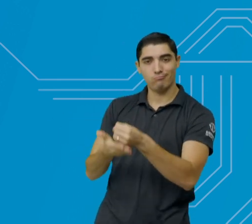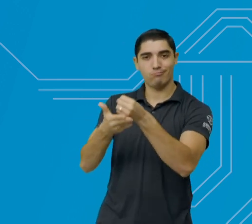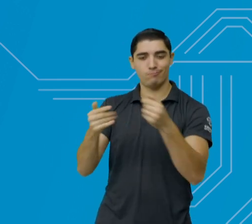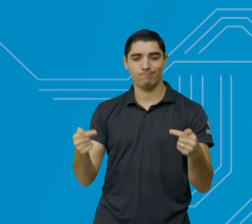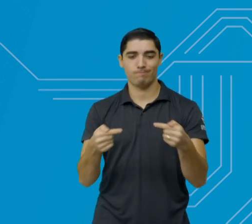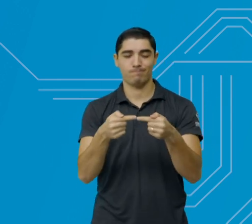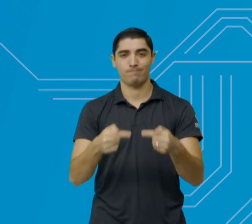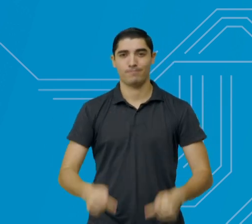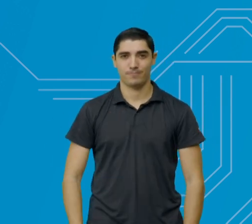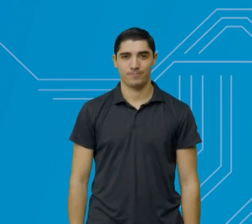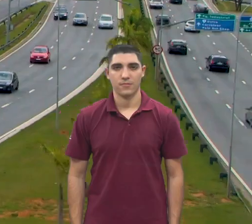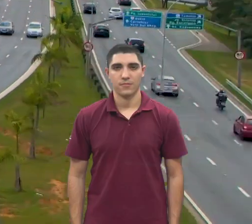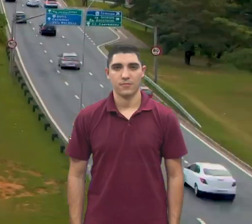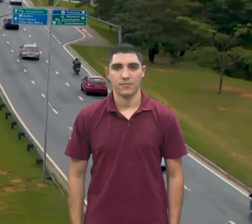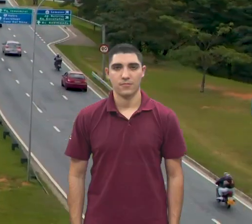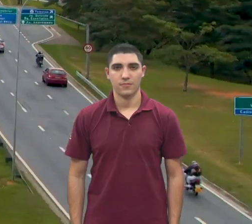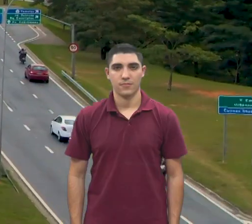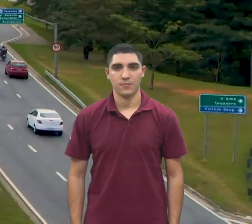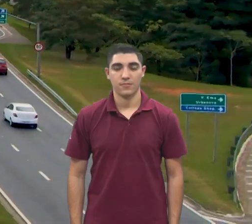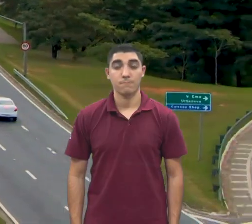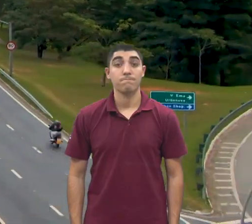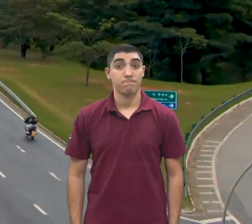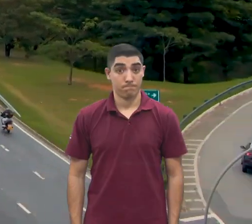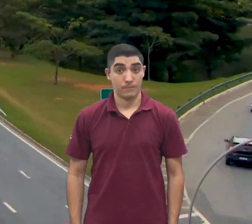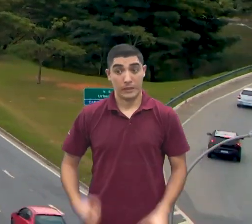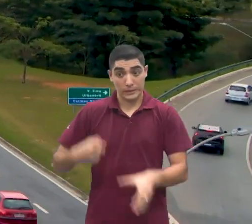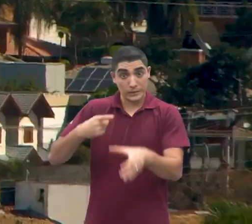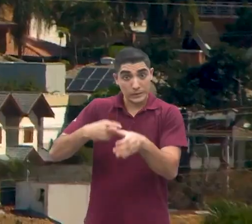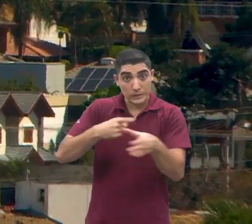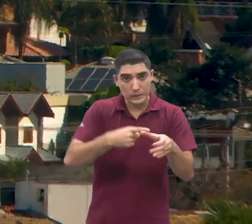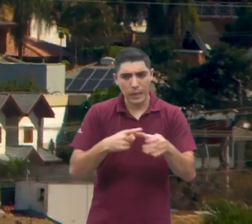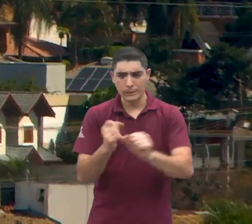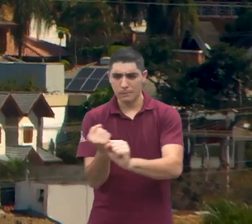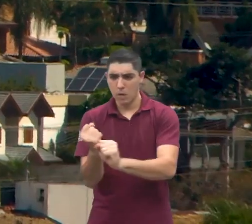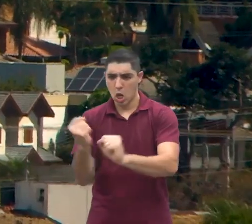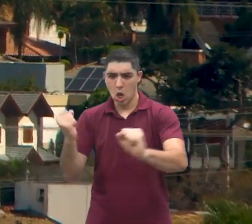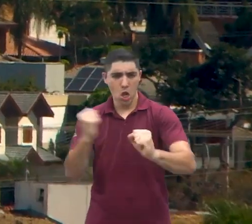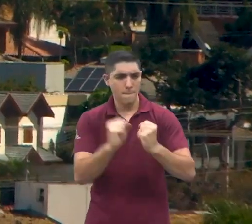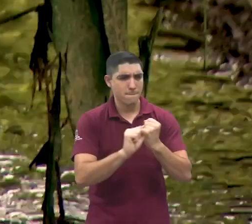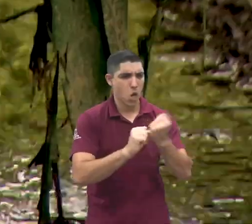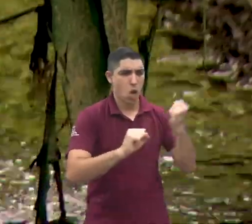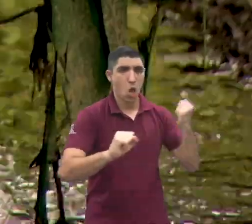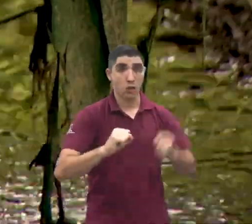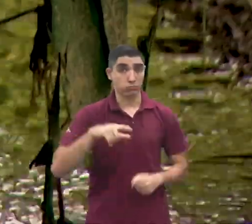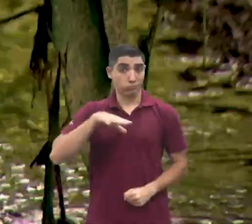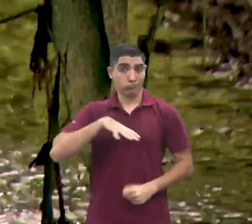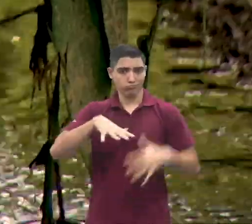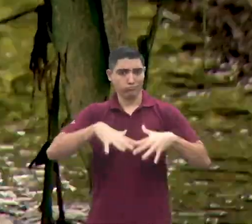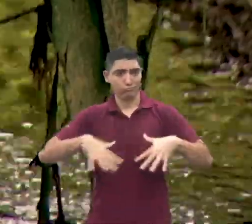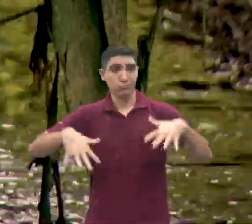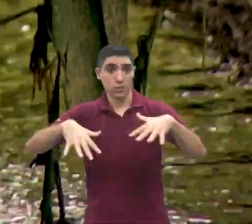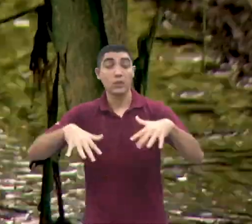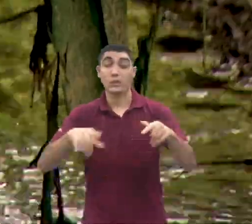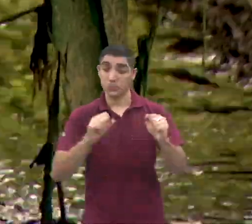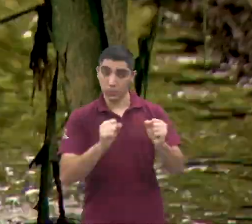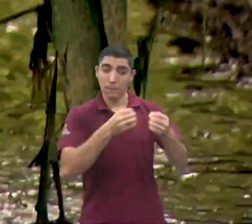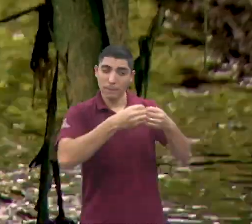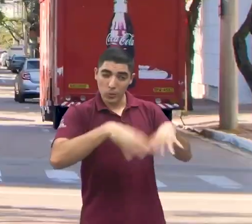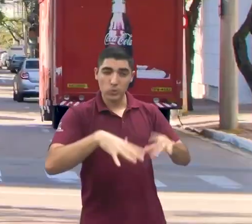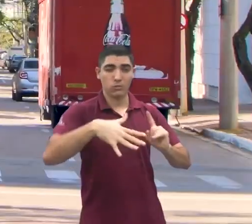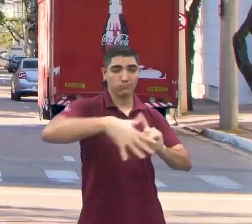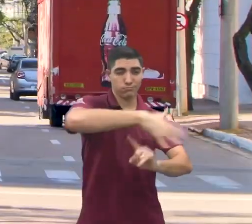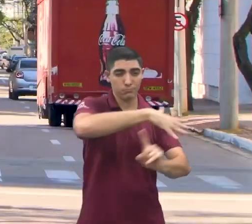e sustentabilidade. A expansão urbana modifica a paisagem e impacta os recursos